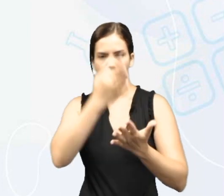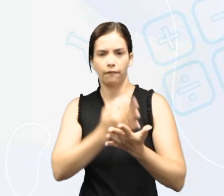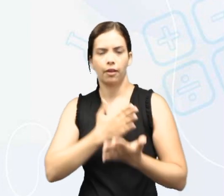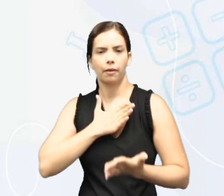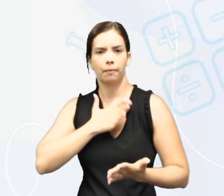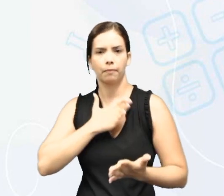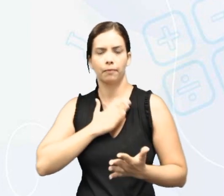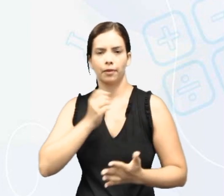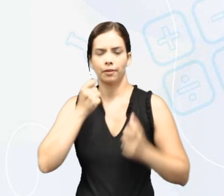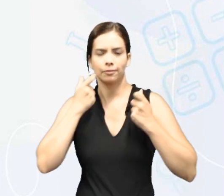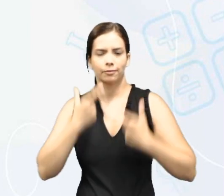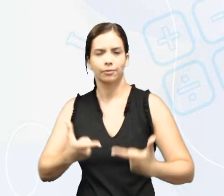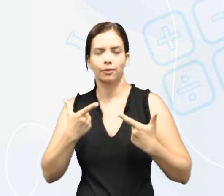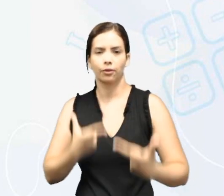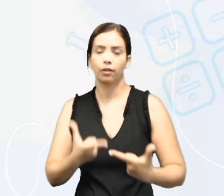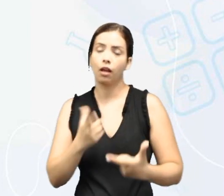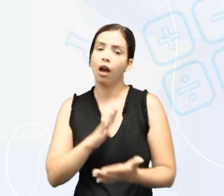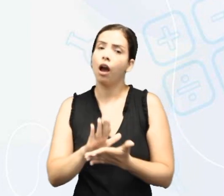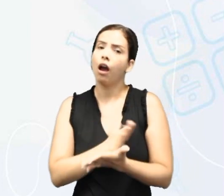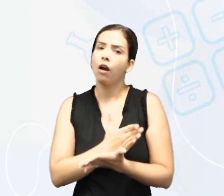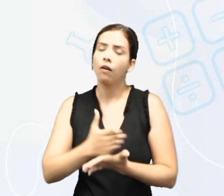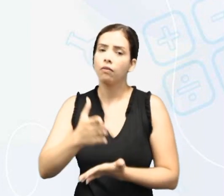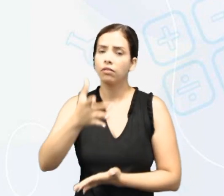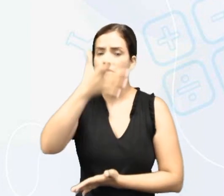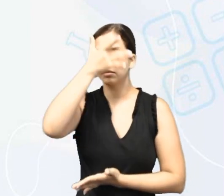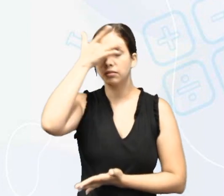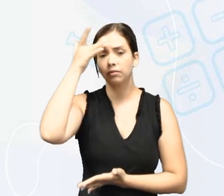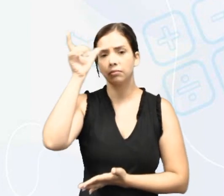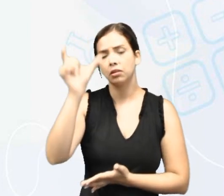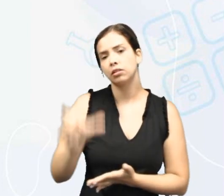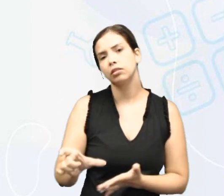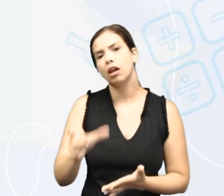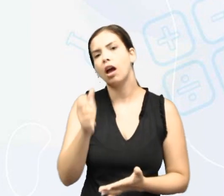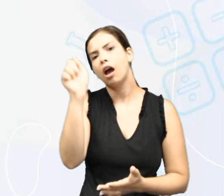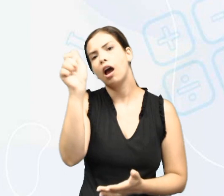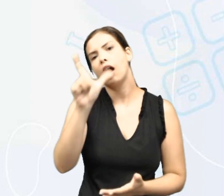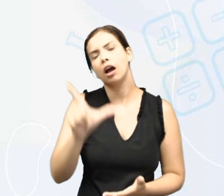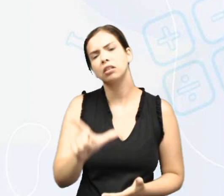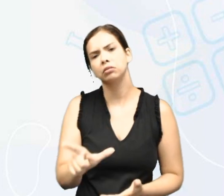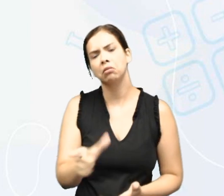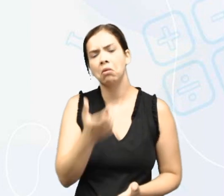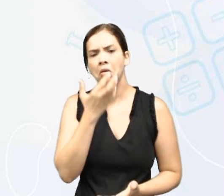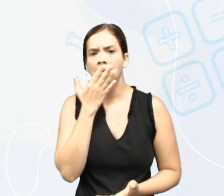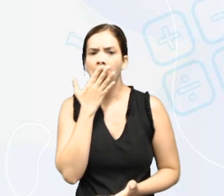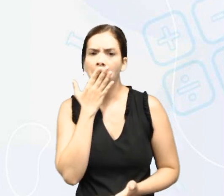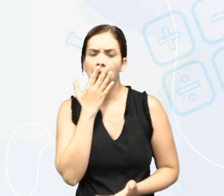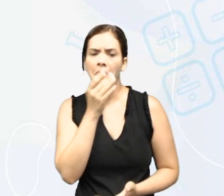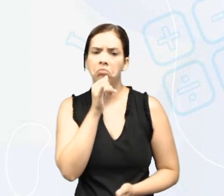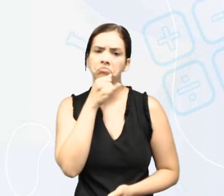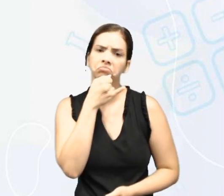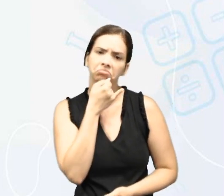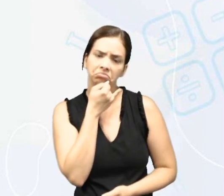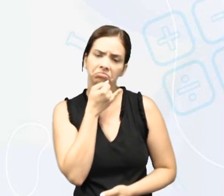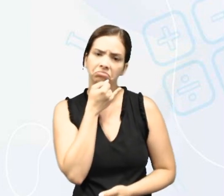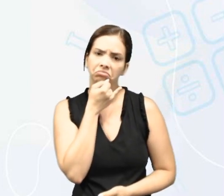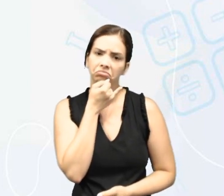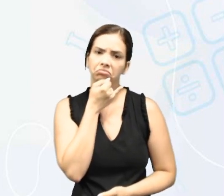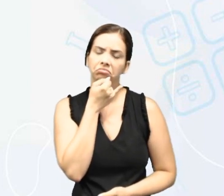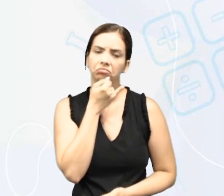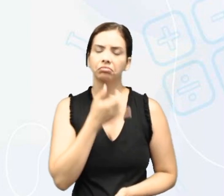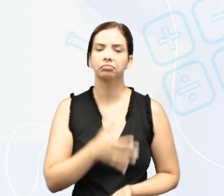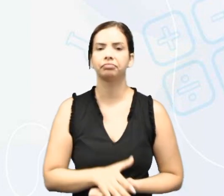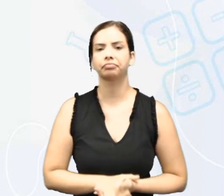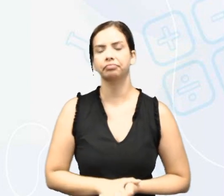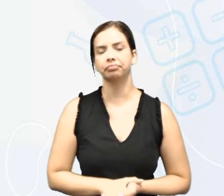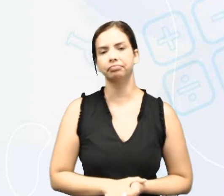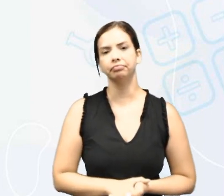da sorte. E algumas pessoas também associam o azul com uma cor mais triste, uma cor que traz tristeza, uma cor fria também,